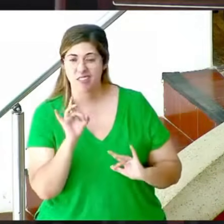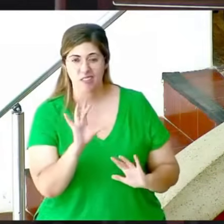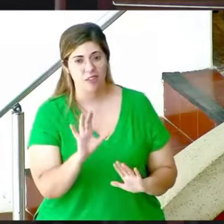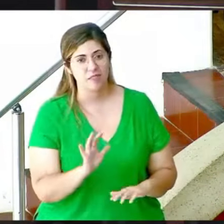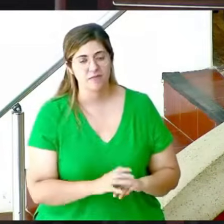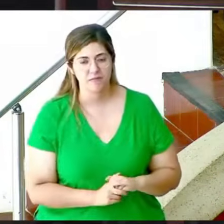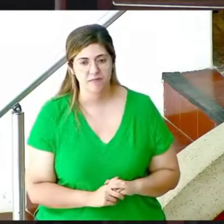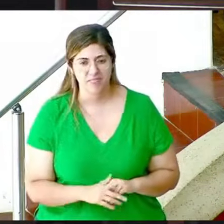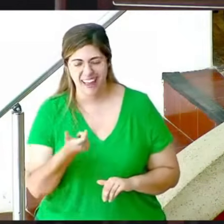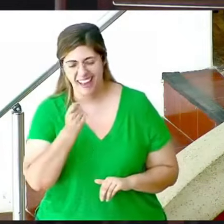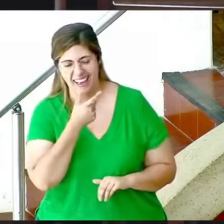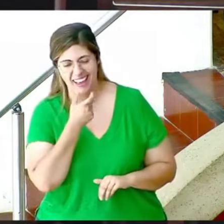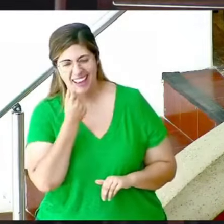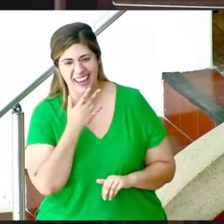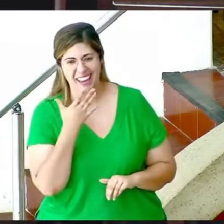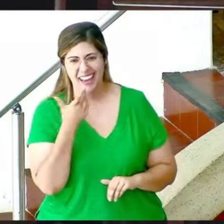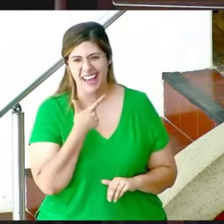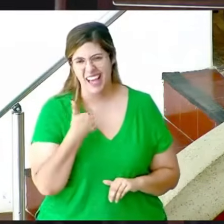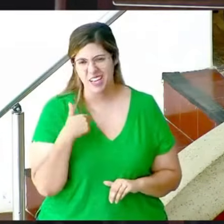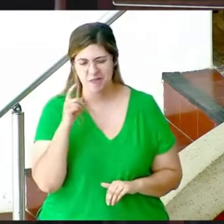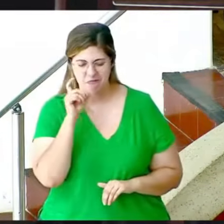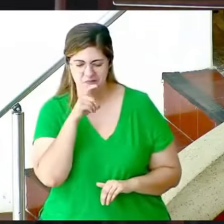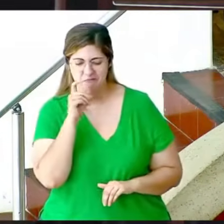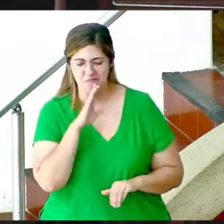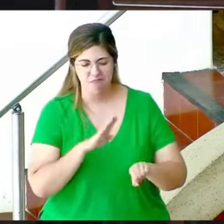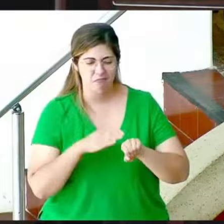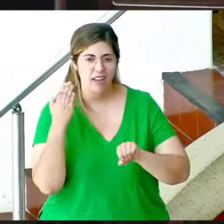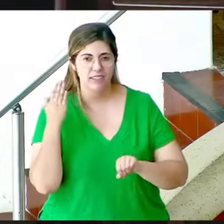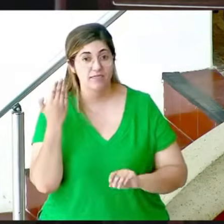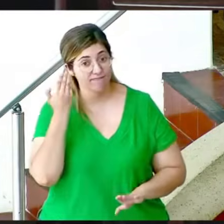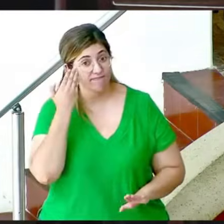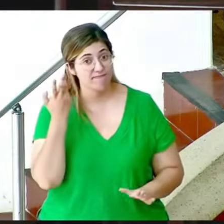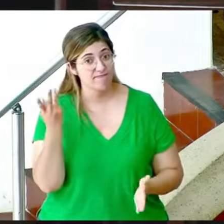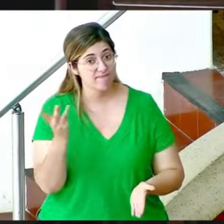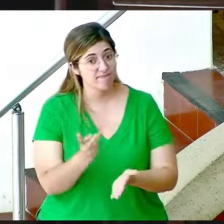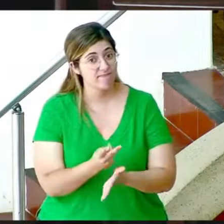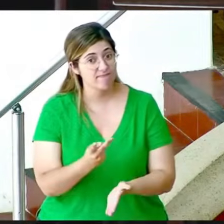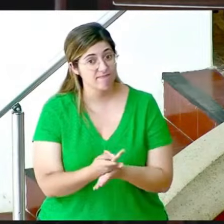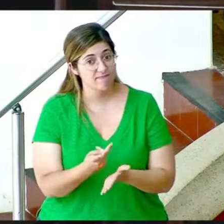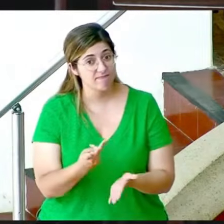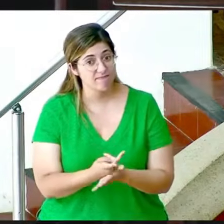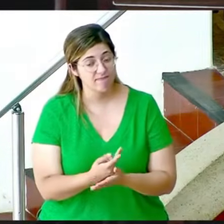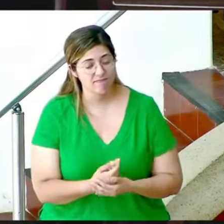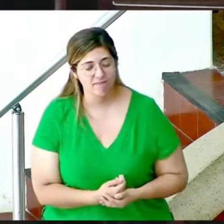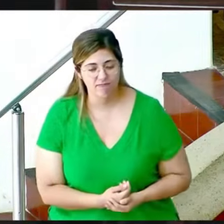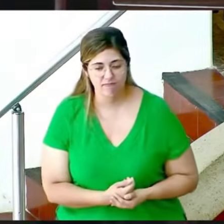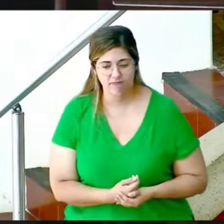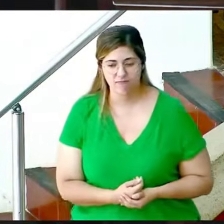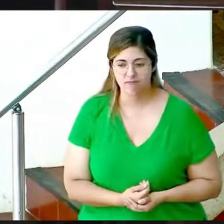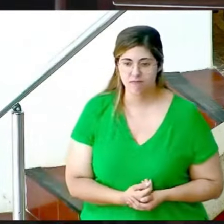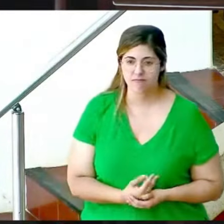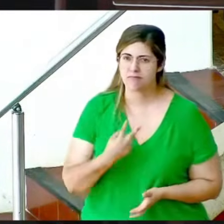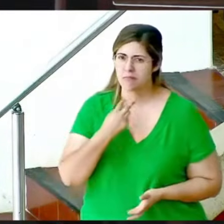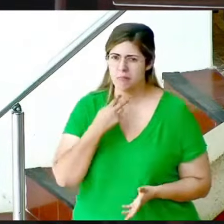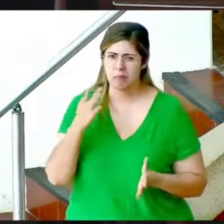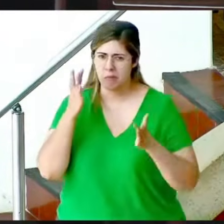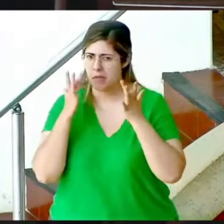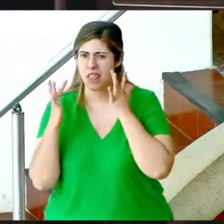comparação. Eu represento muito mais. Irmãos, nós não estamos num tablado de